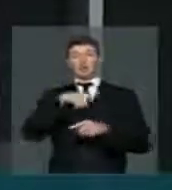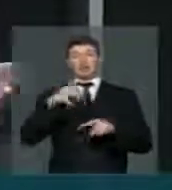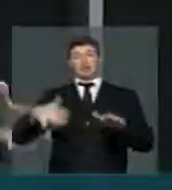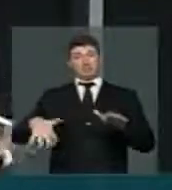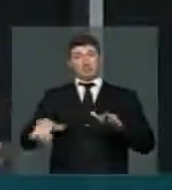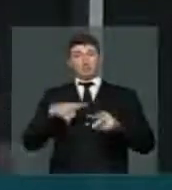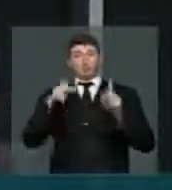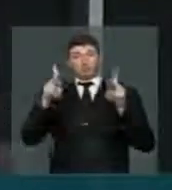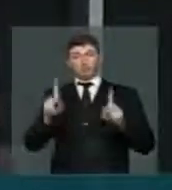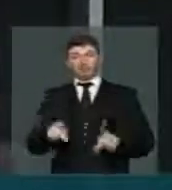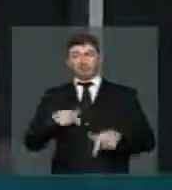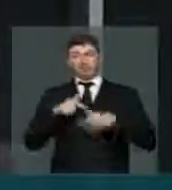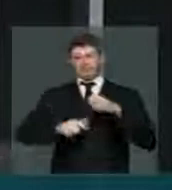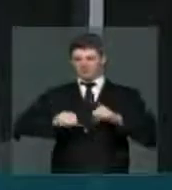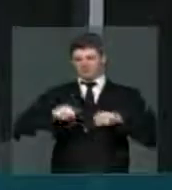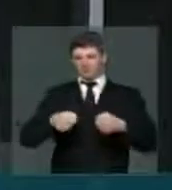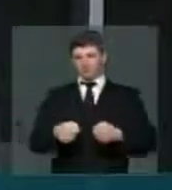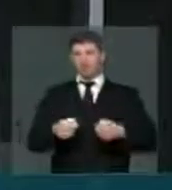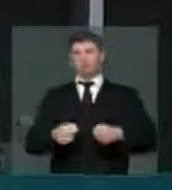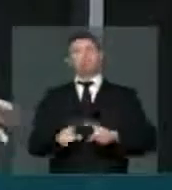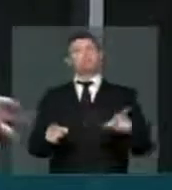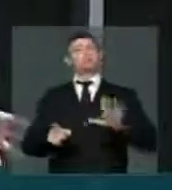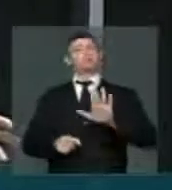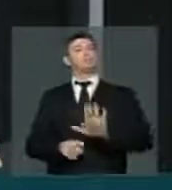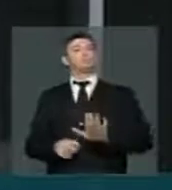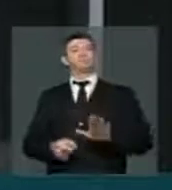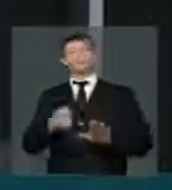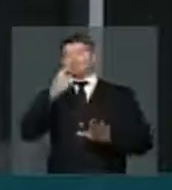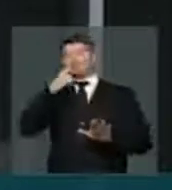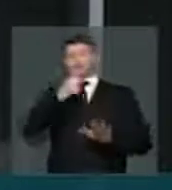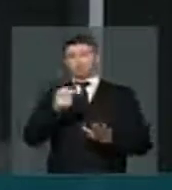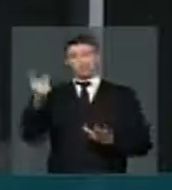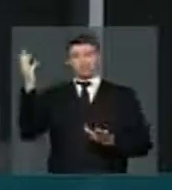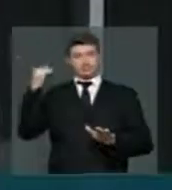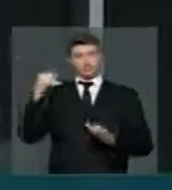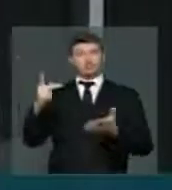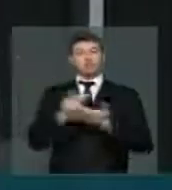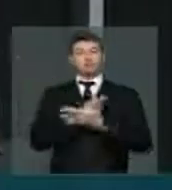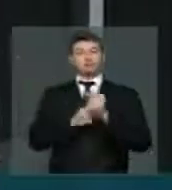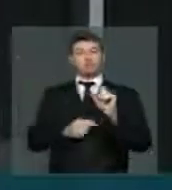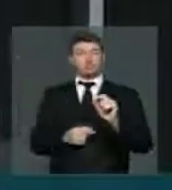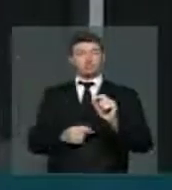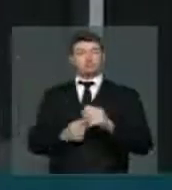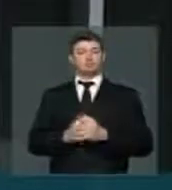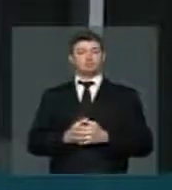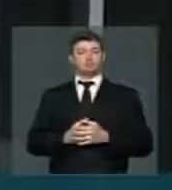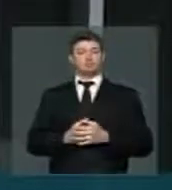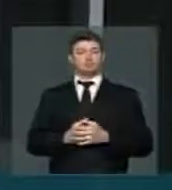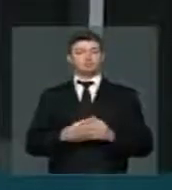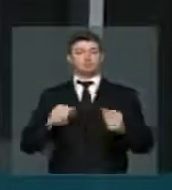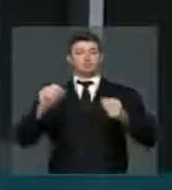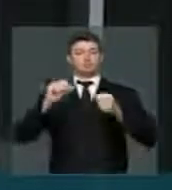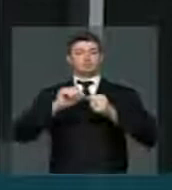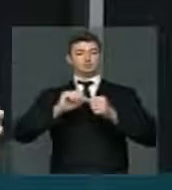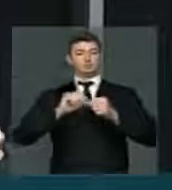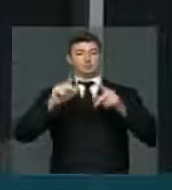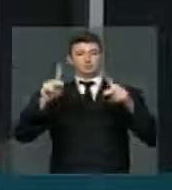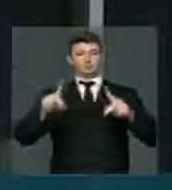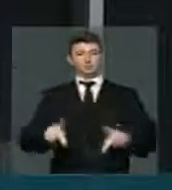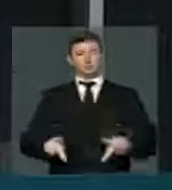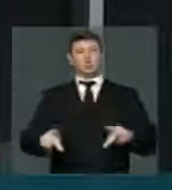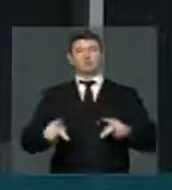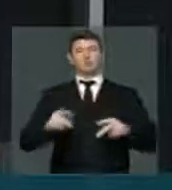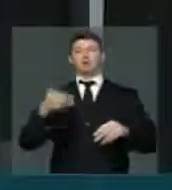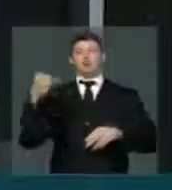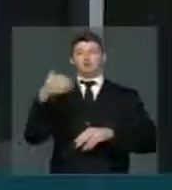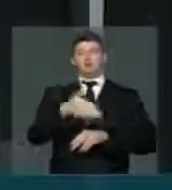maravilhosa, com seu povo trabalhador aguerrido, mas na última sexta-feira, ocorrendo um fato que levou a população ir